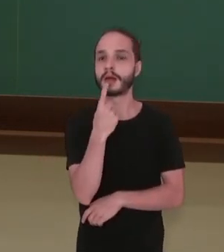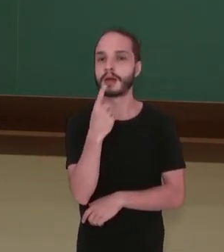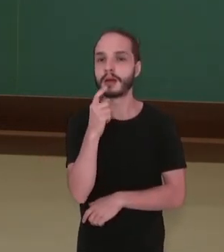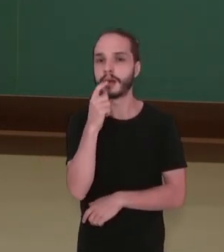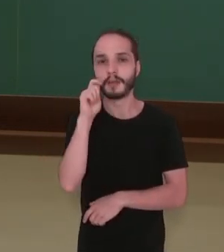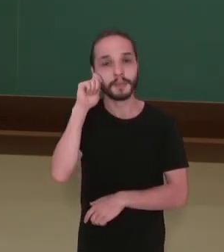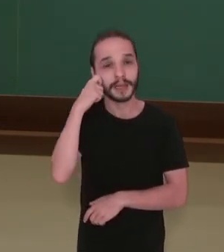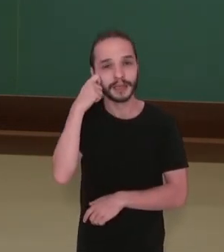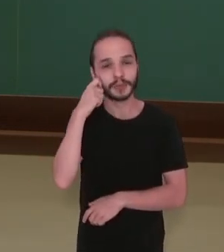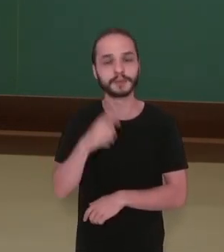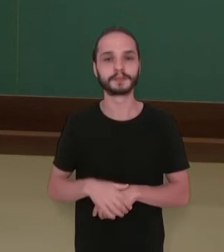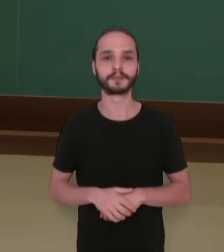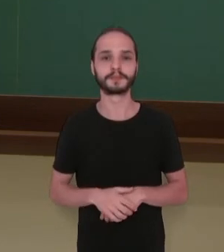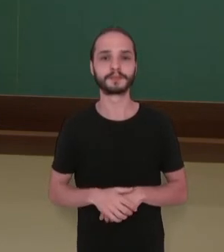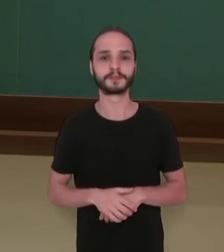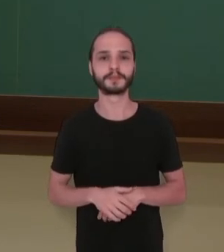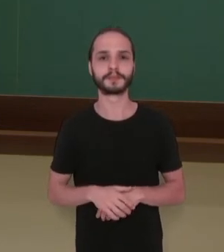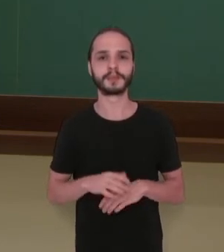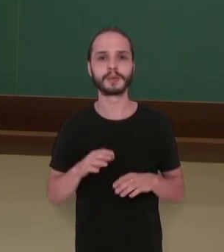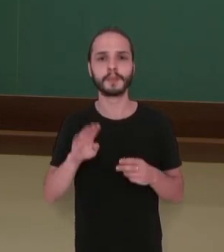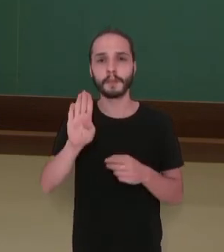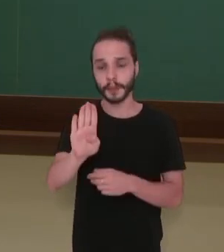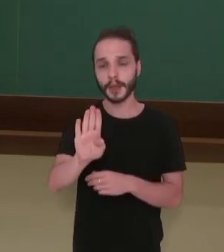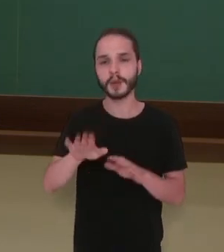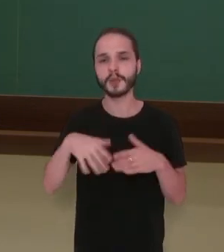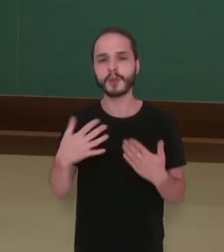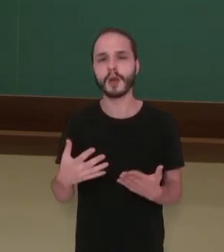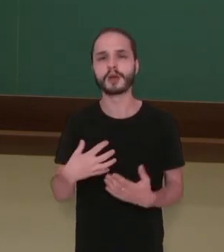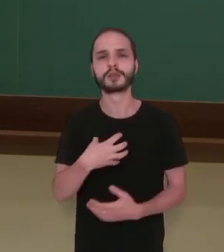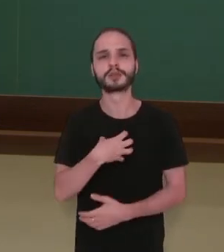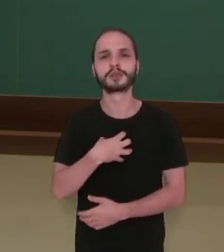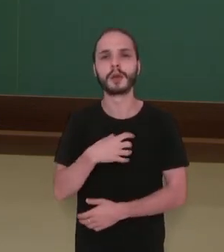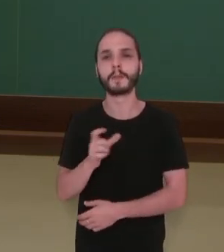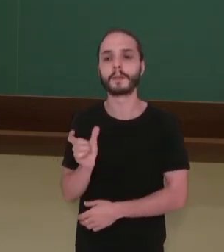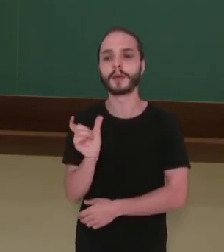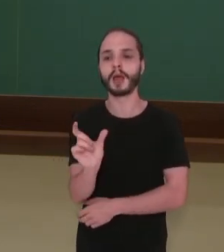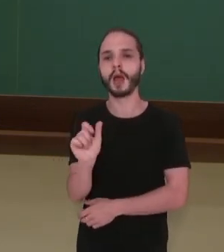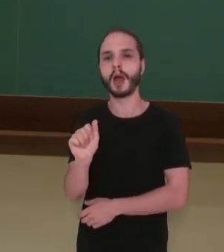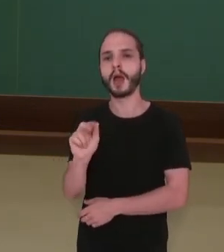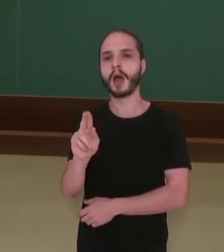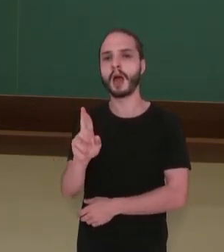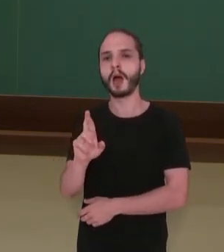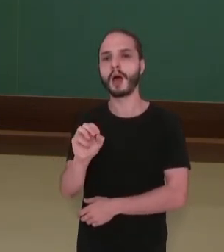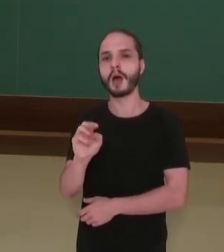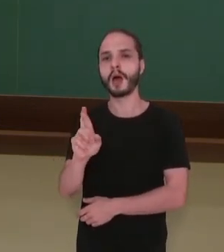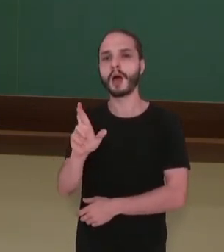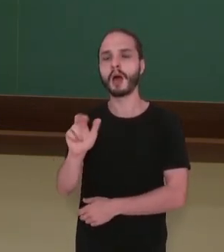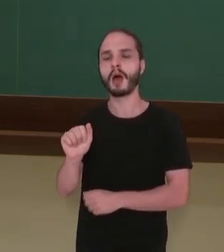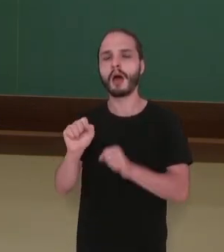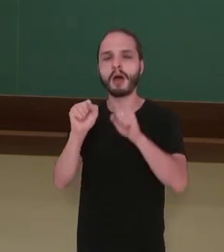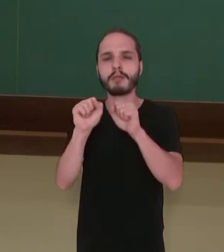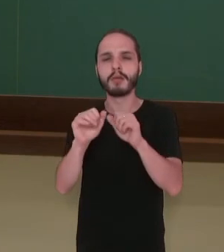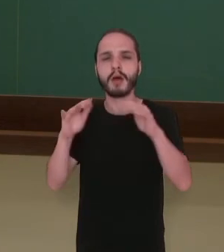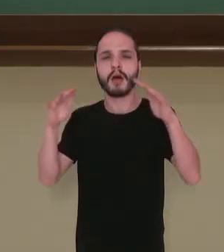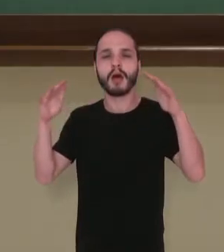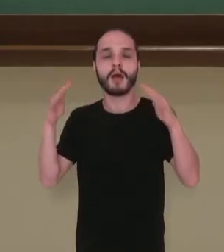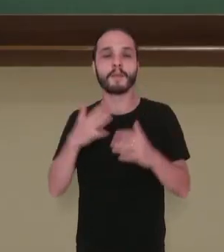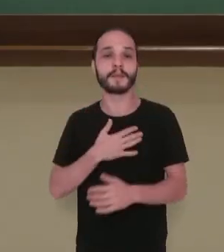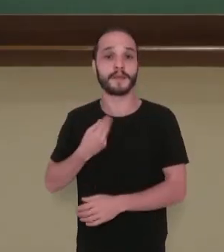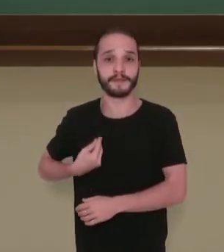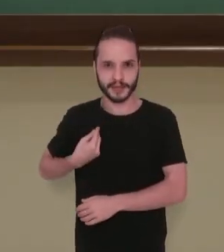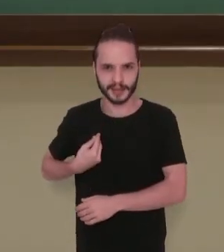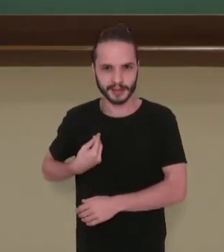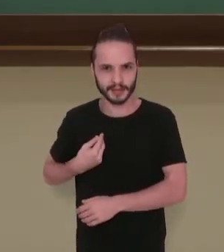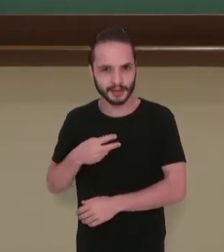B. Qual o sentido da palavra aurora no trecho? Oh, que saudades que eu tenho da aurora da minha vida. Você